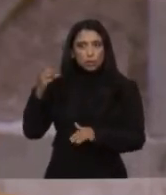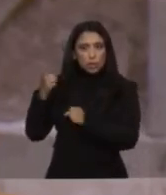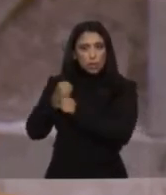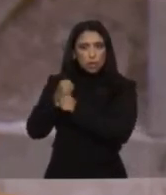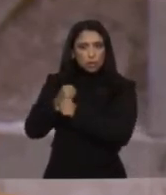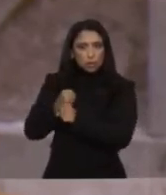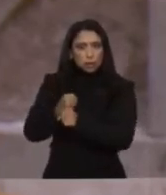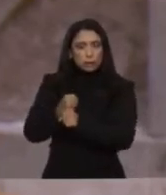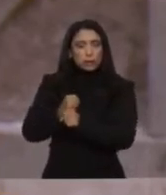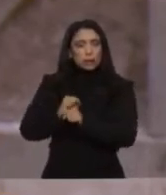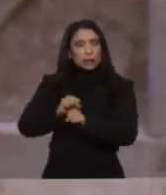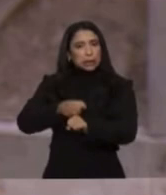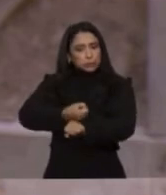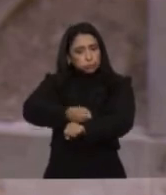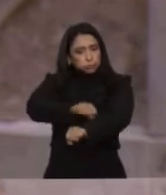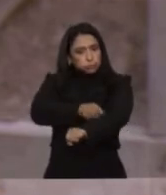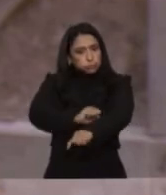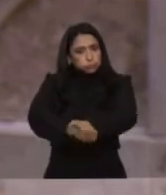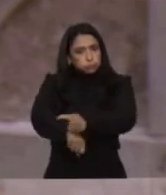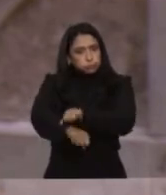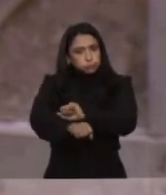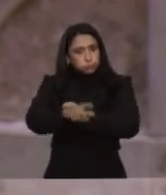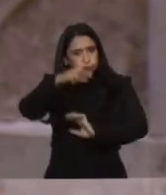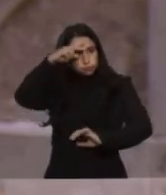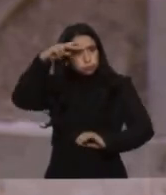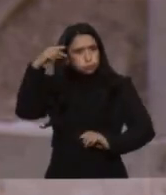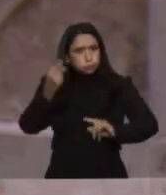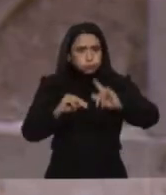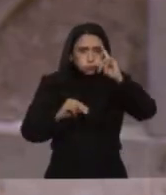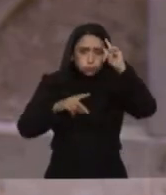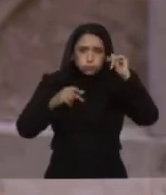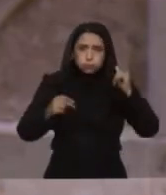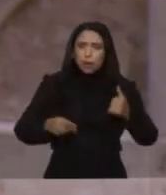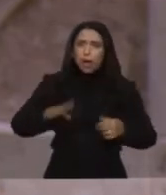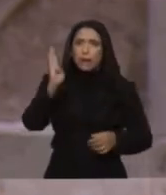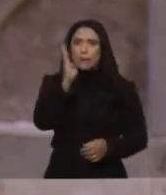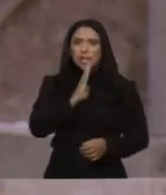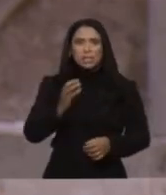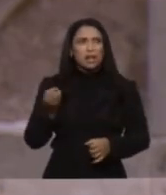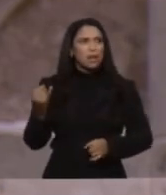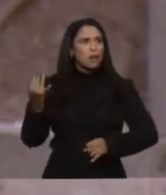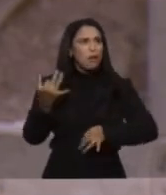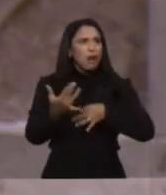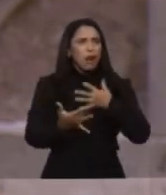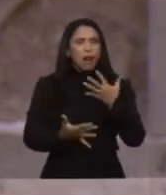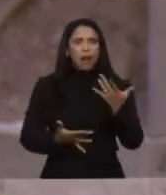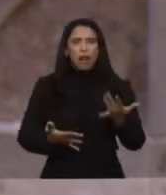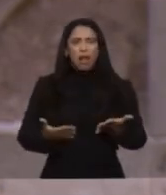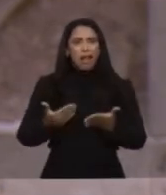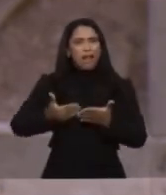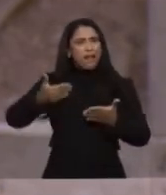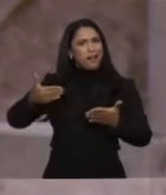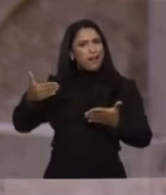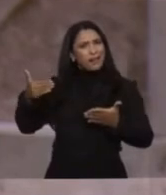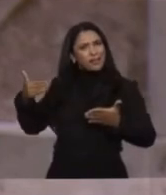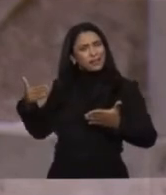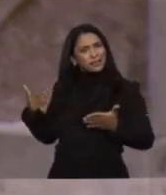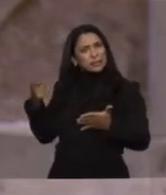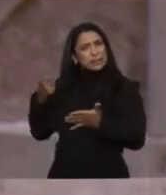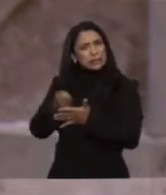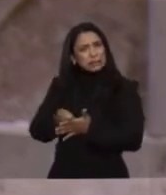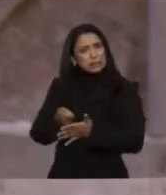exigiu sangue, suor e lágrimas de muitos brasileiros e de muitos outros que nos antecederam